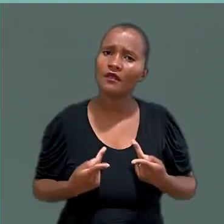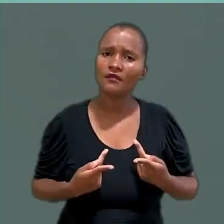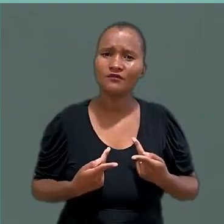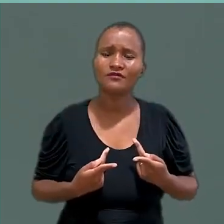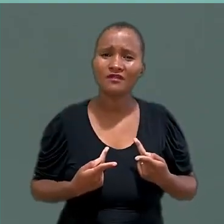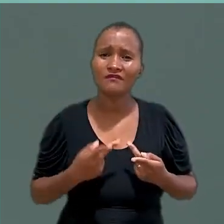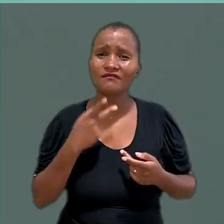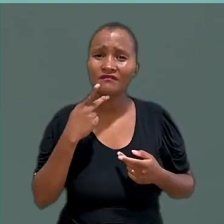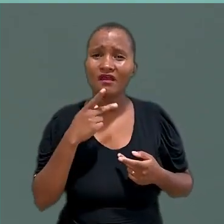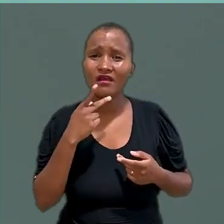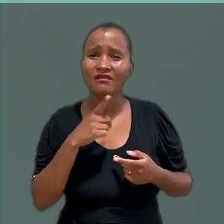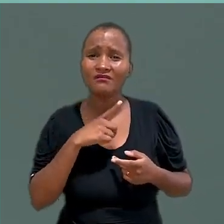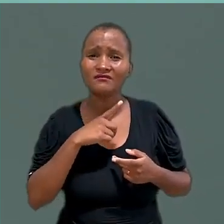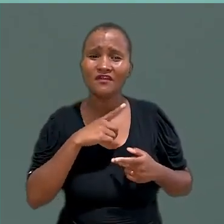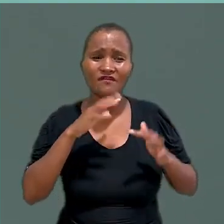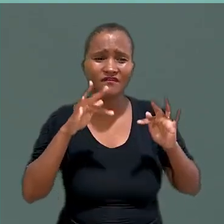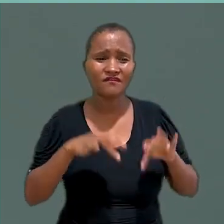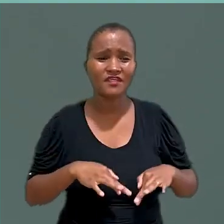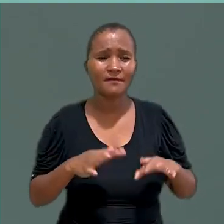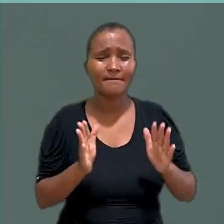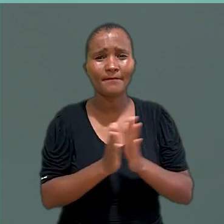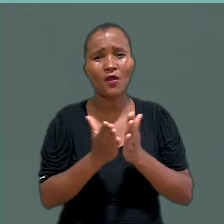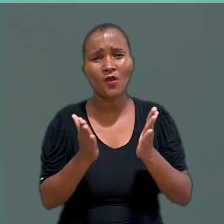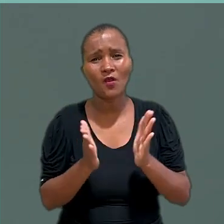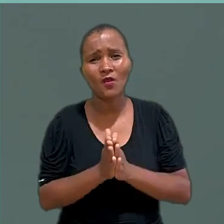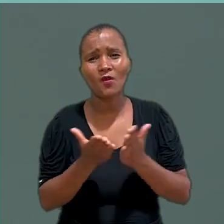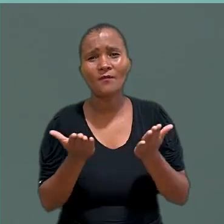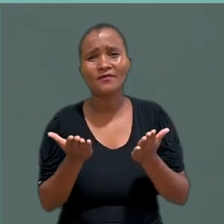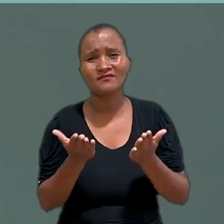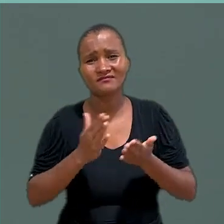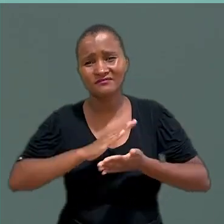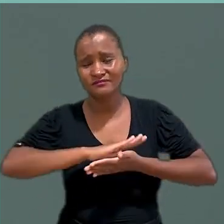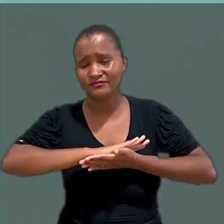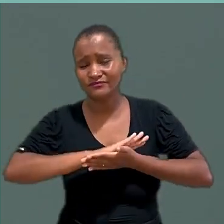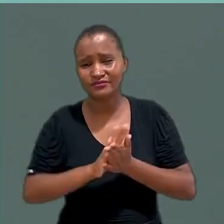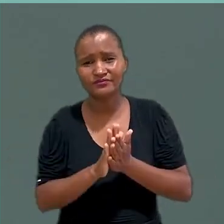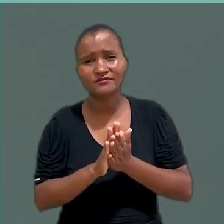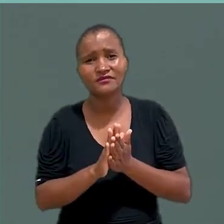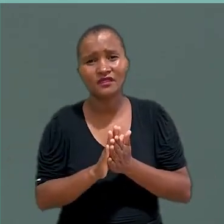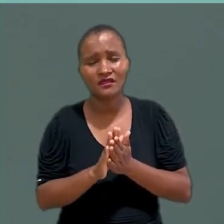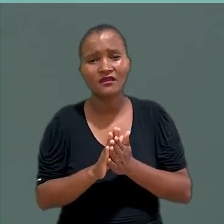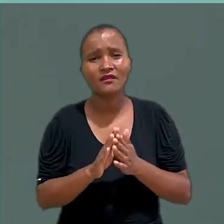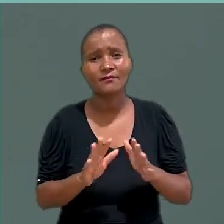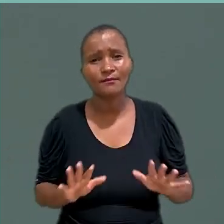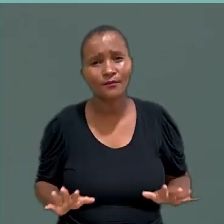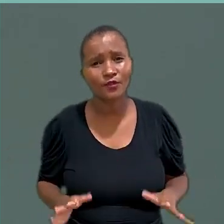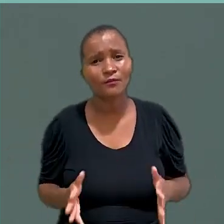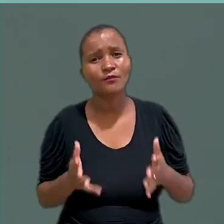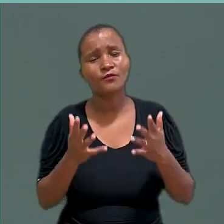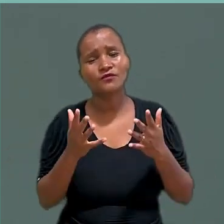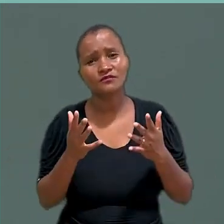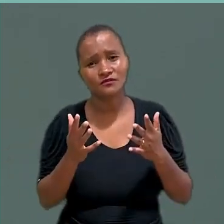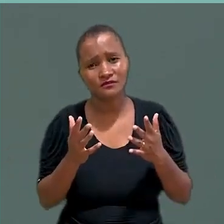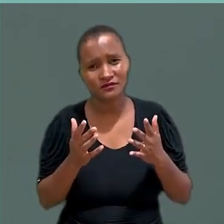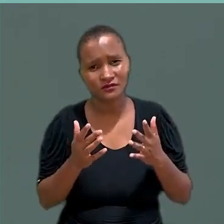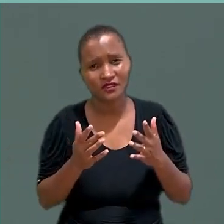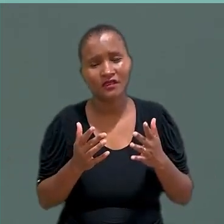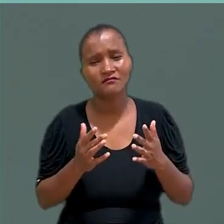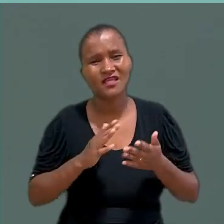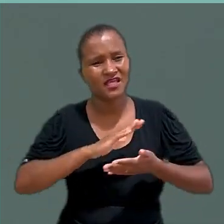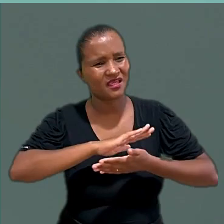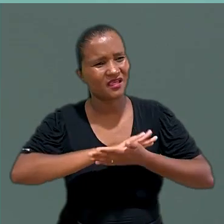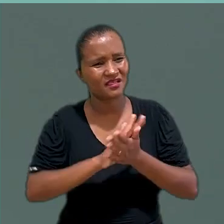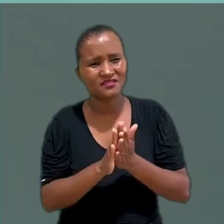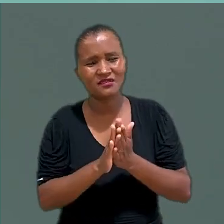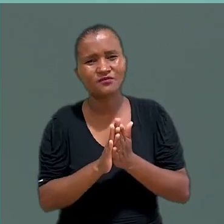humano, fala em erradicação da pobreza, erradicação da marginalização, promoção,